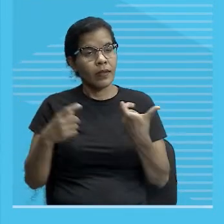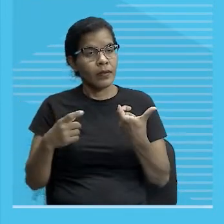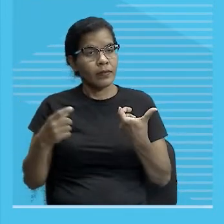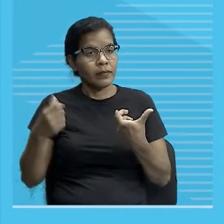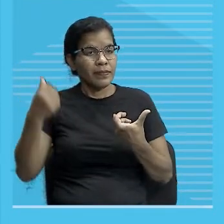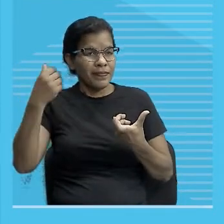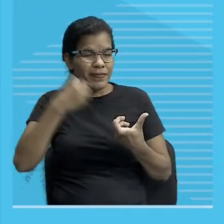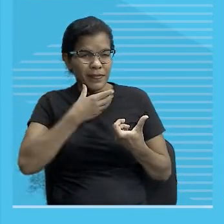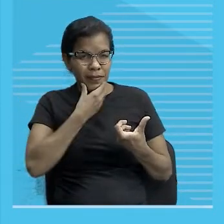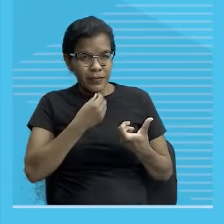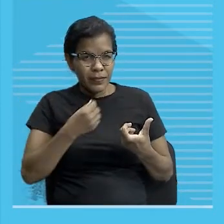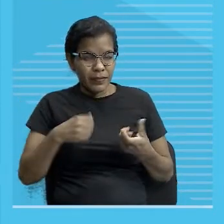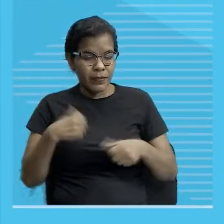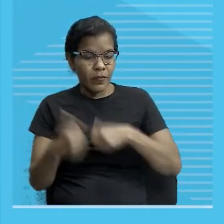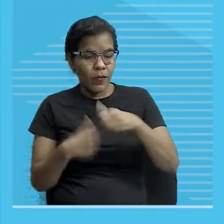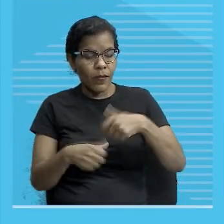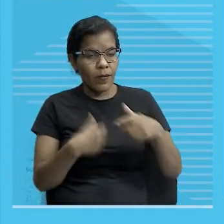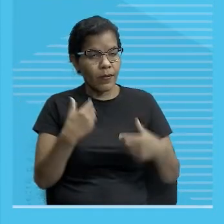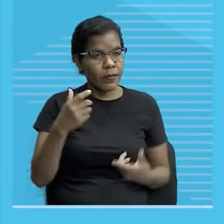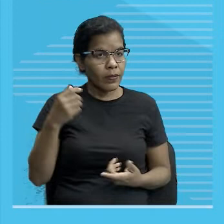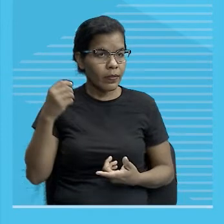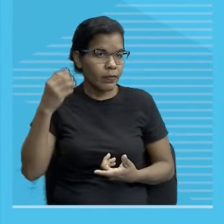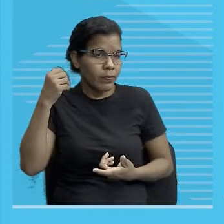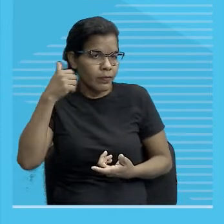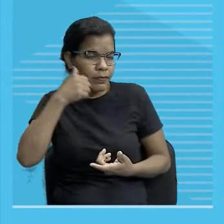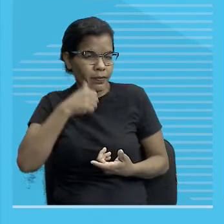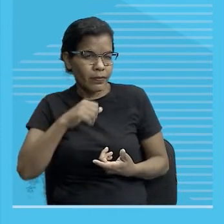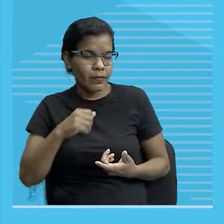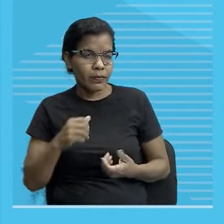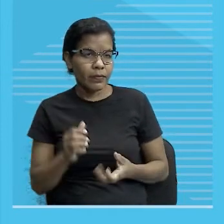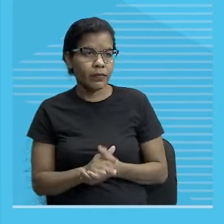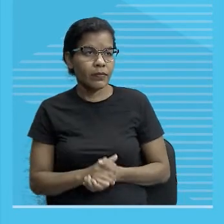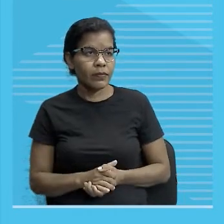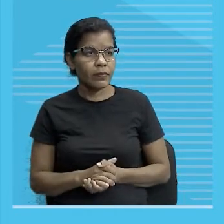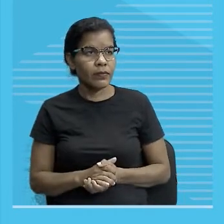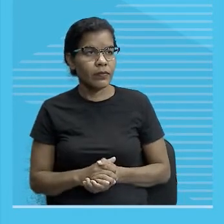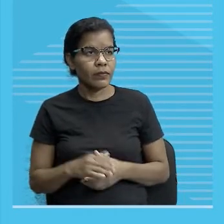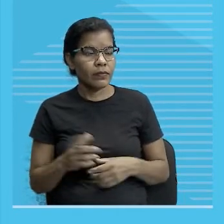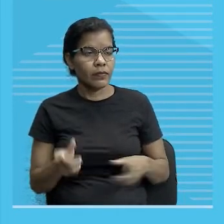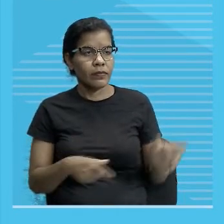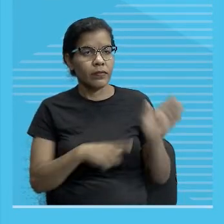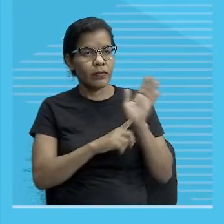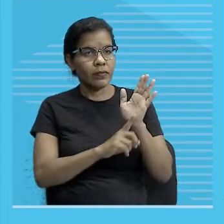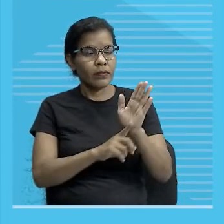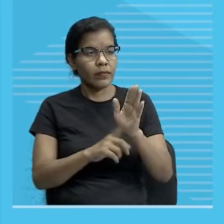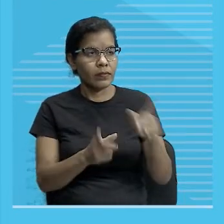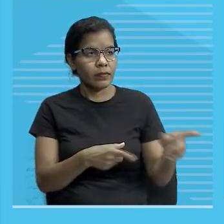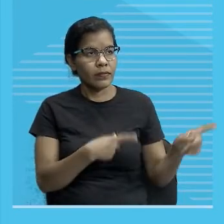uma feminina ou vice-versa, vai dar certo. Vou mostrar para você.